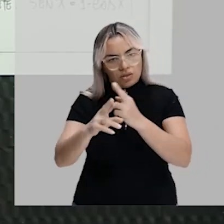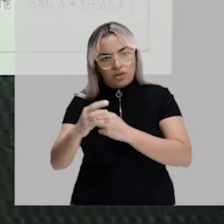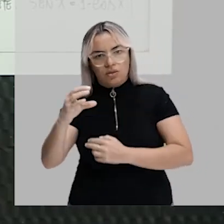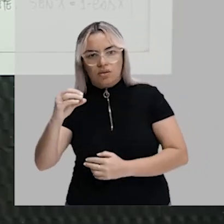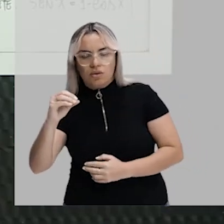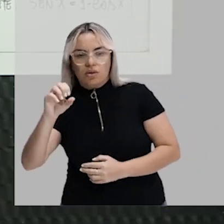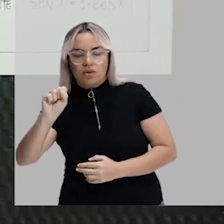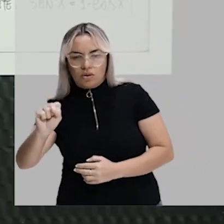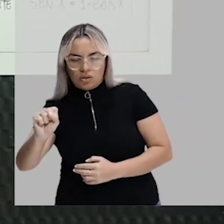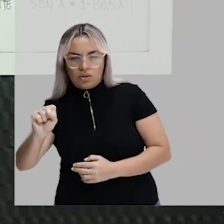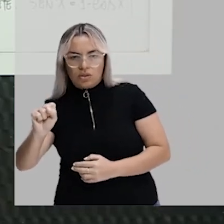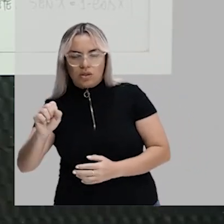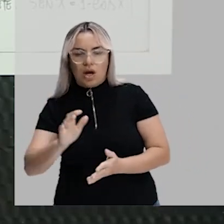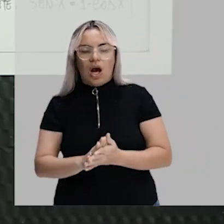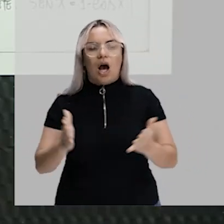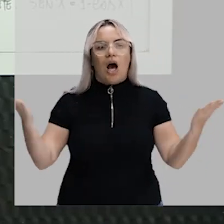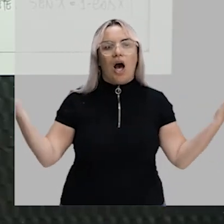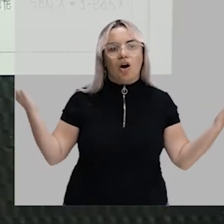envolve t